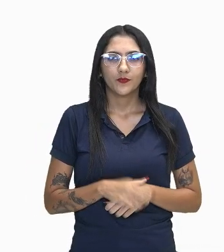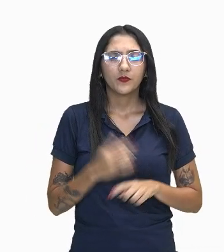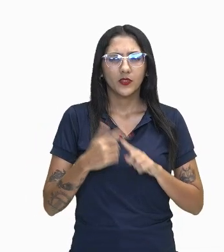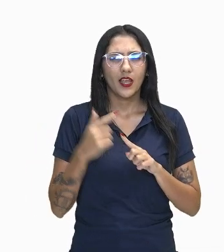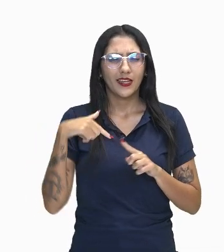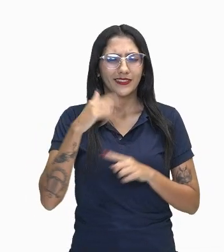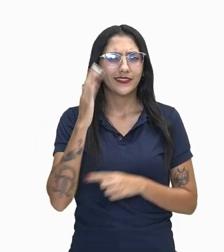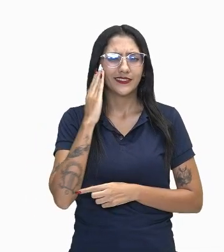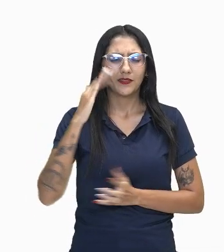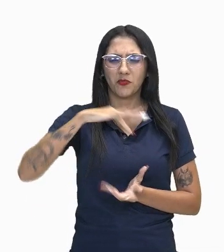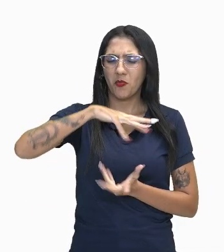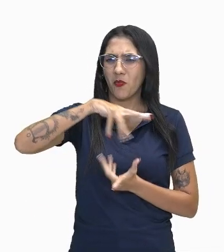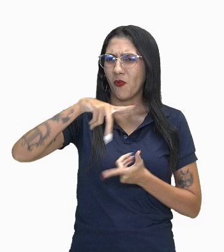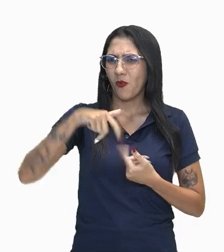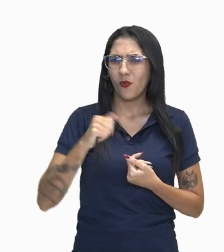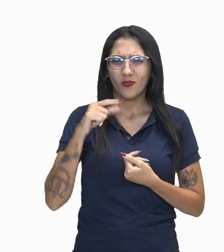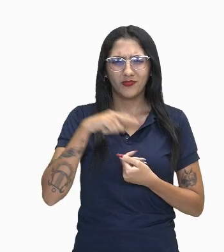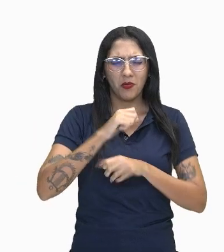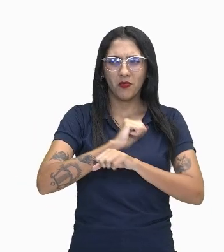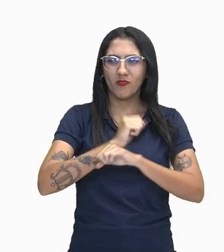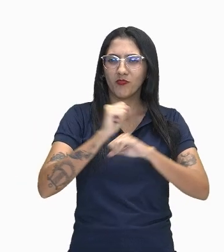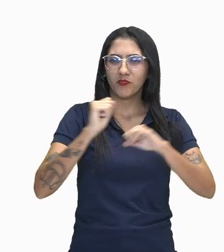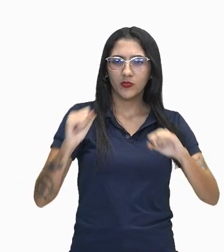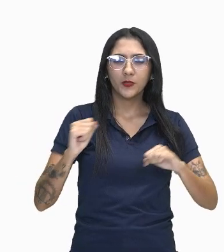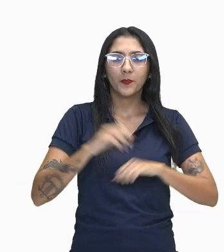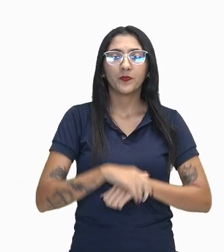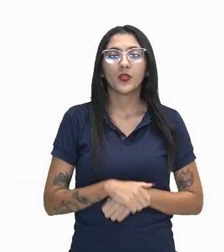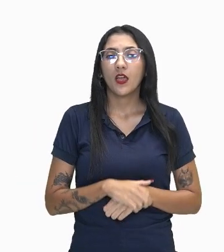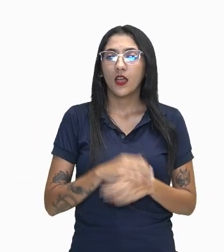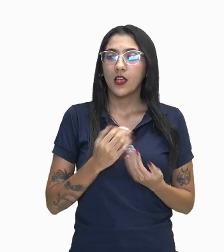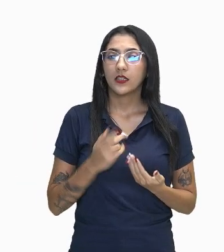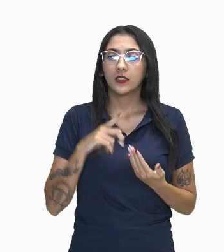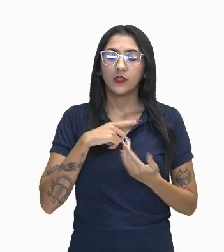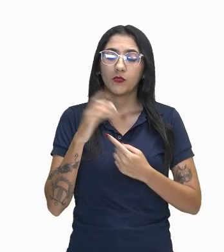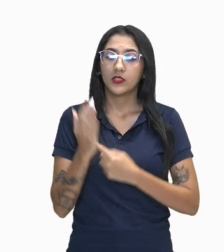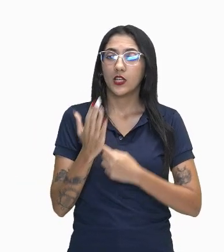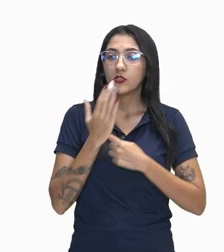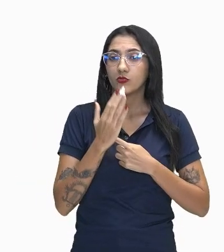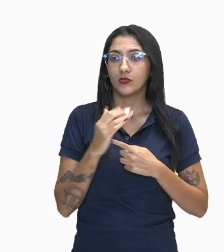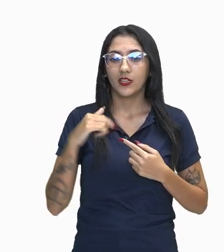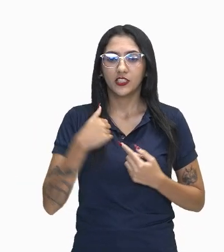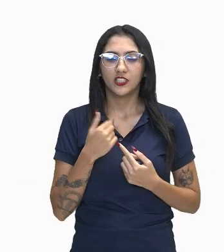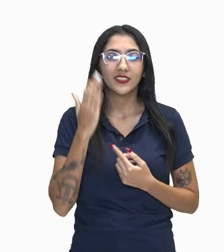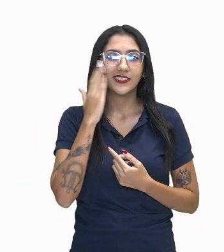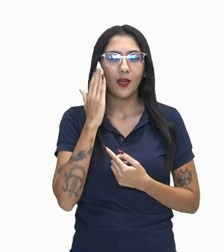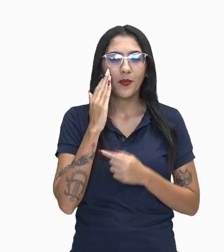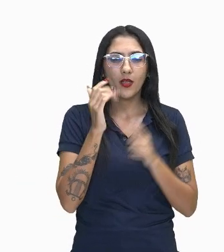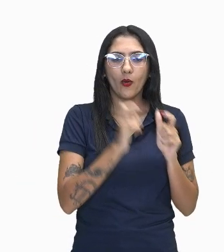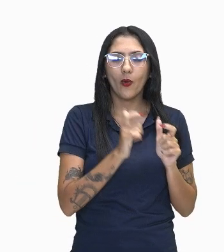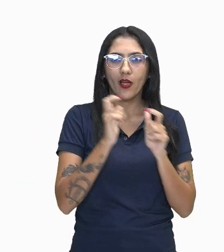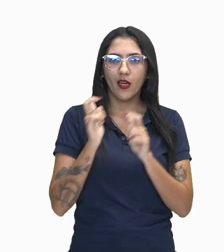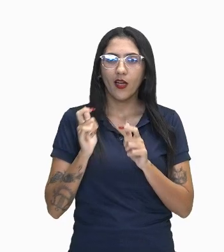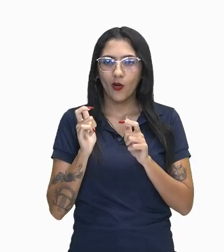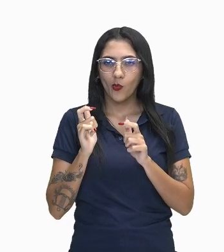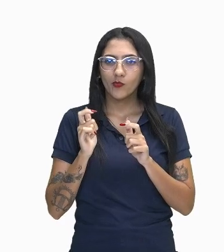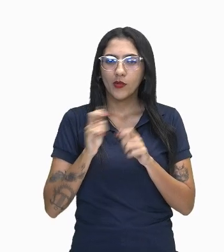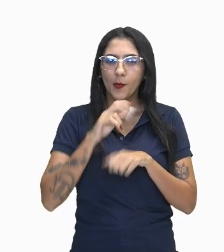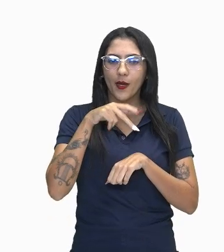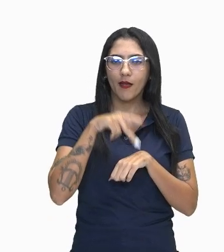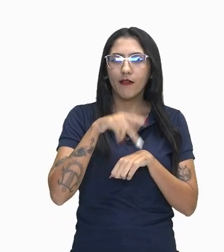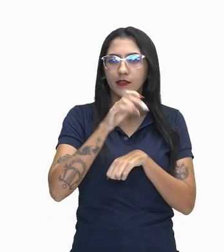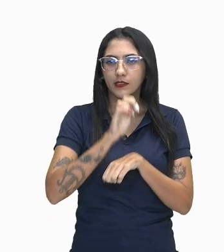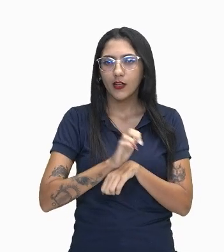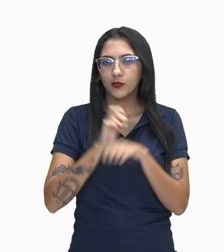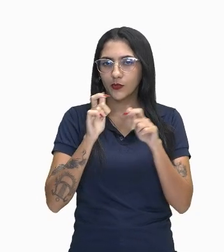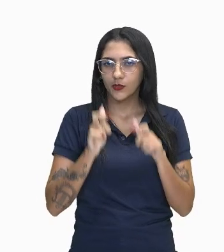ele é enorme, é bastante extenso. Então, isso acaba ajudando nessa localização na superfície terrestre,